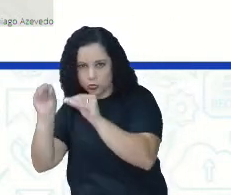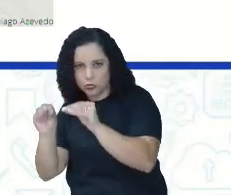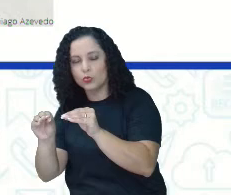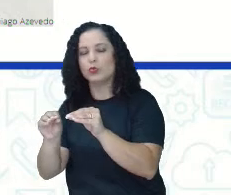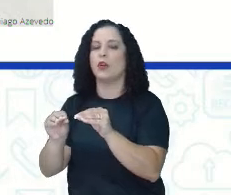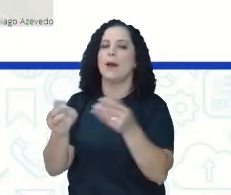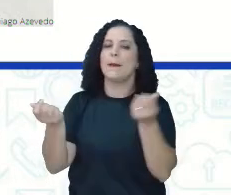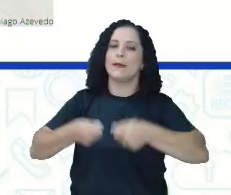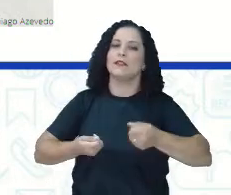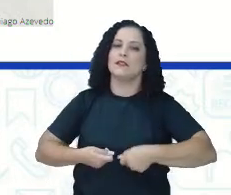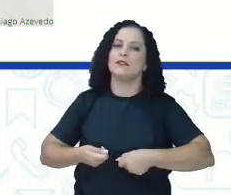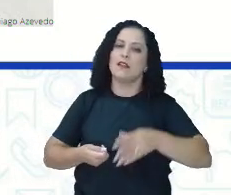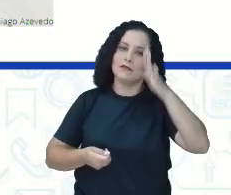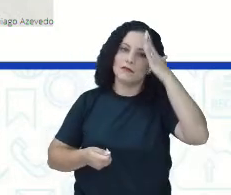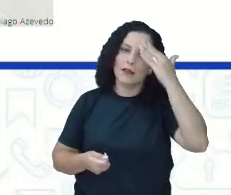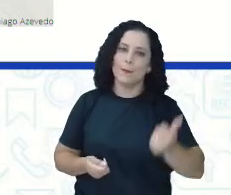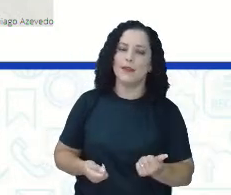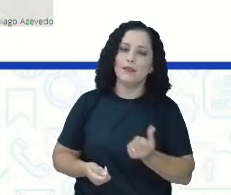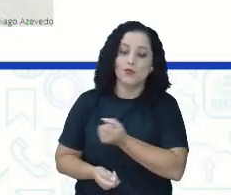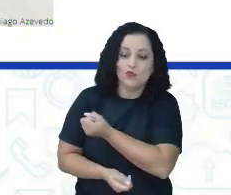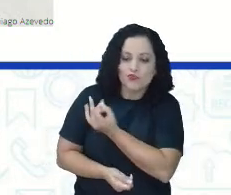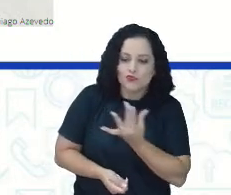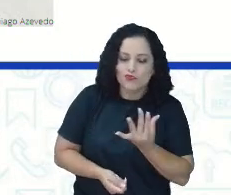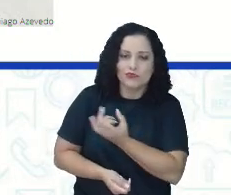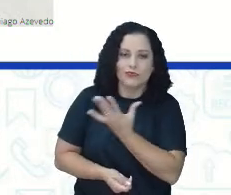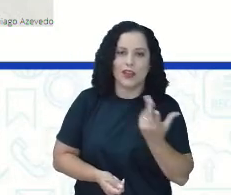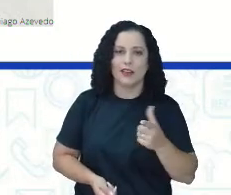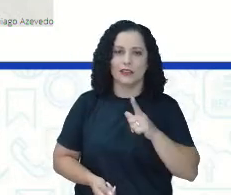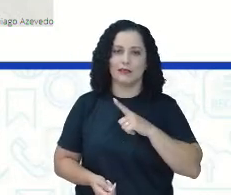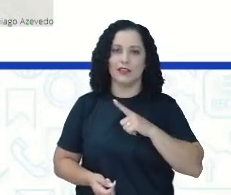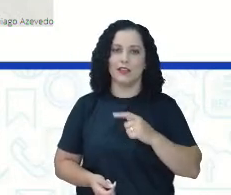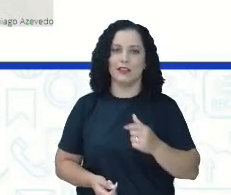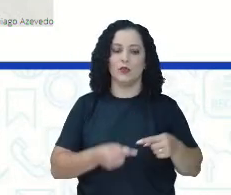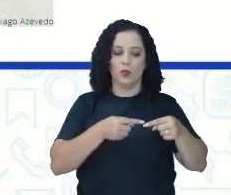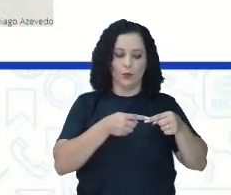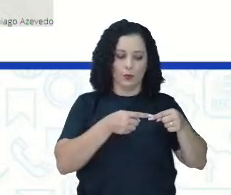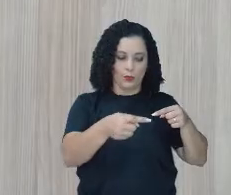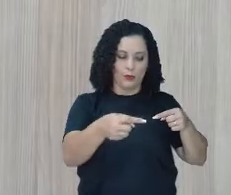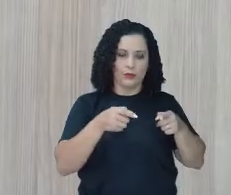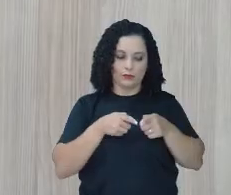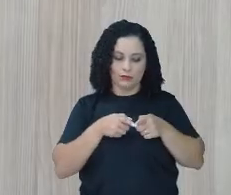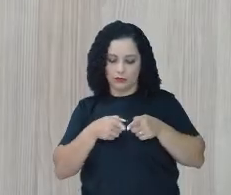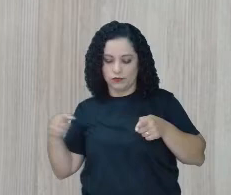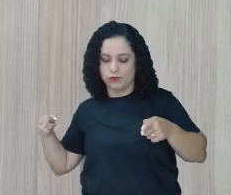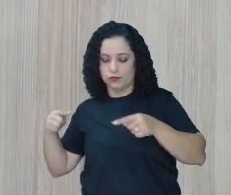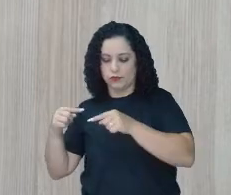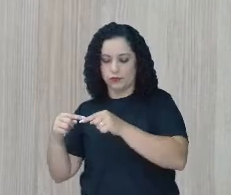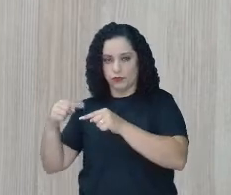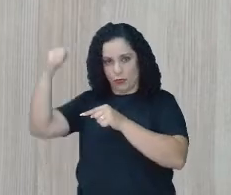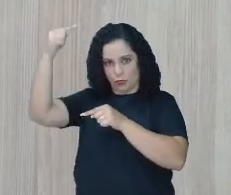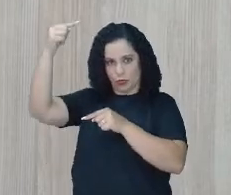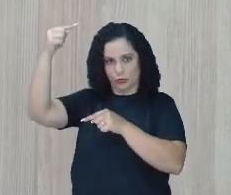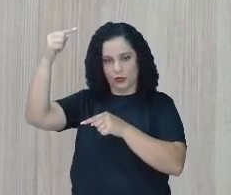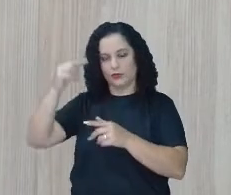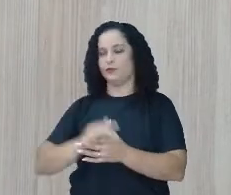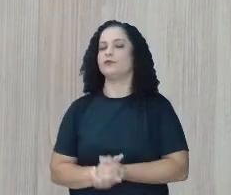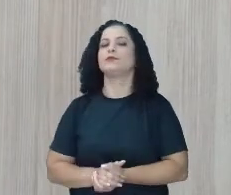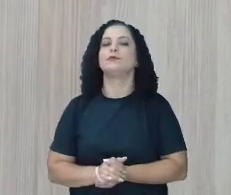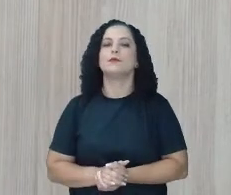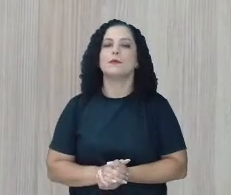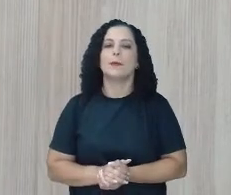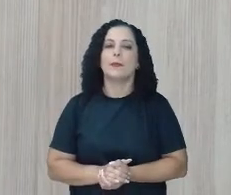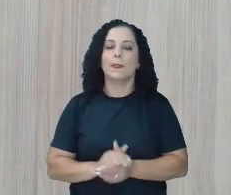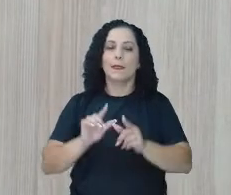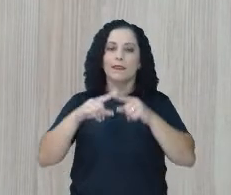tem apenas 2 dimensões. A gente tem o comprimento e a gente tem a altura, certo? Já no